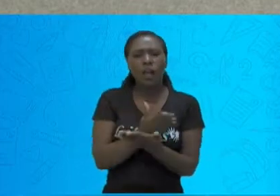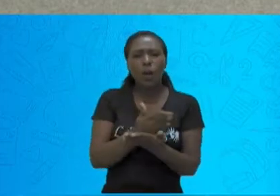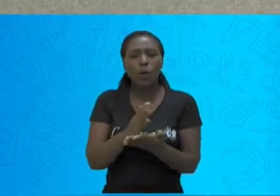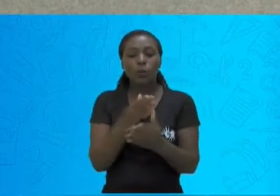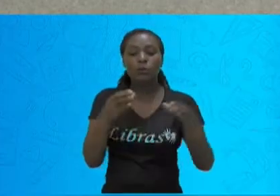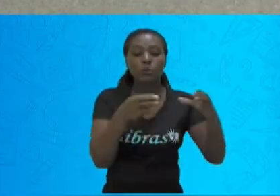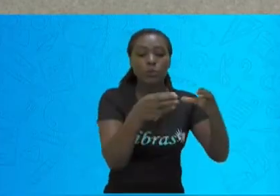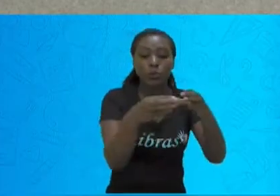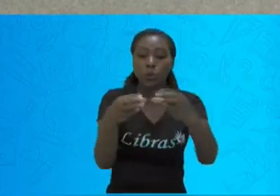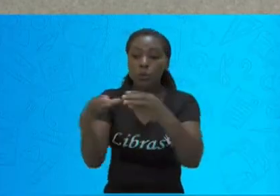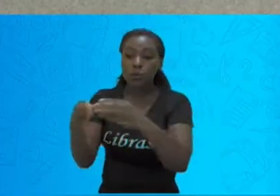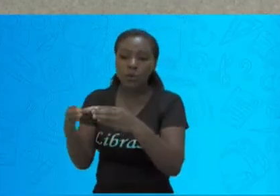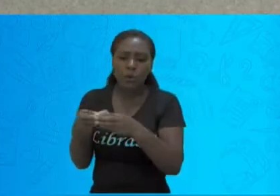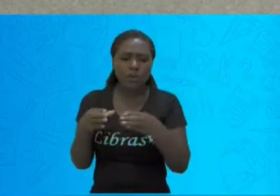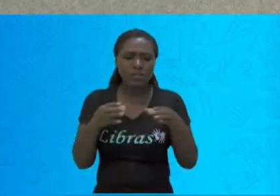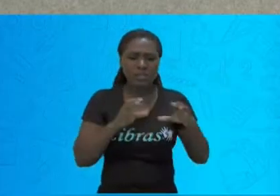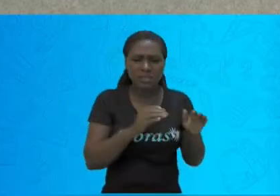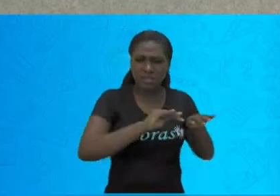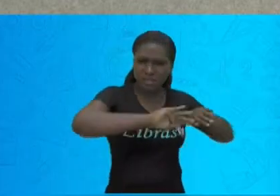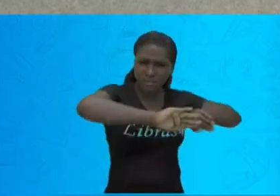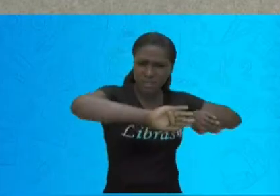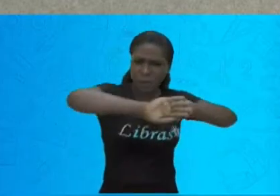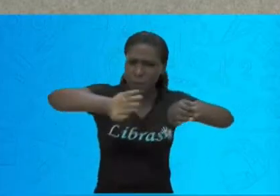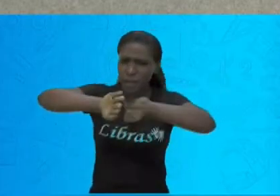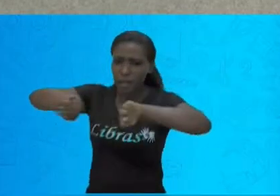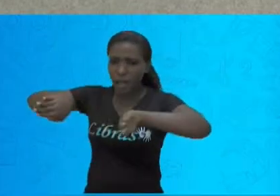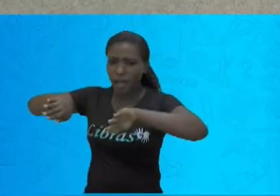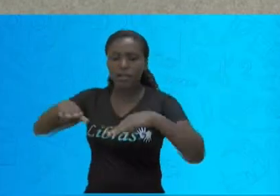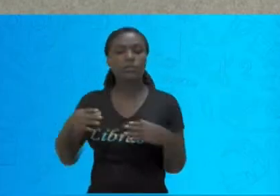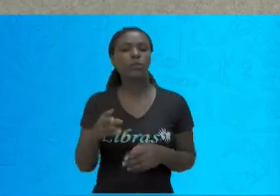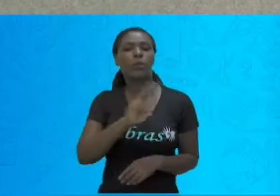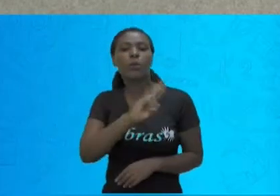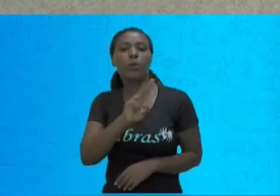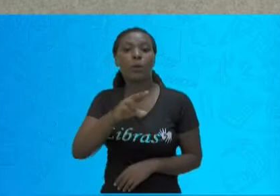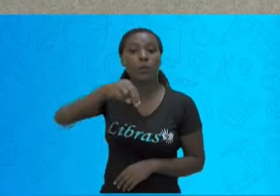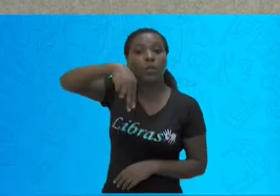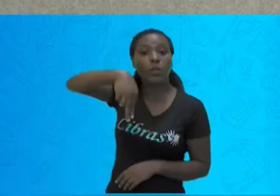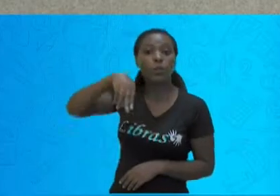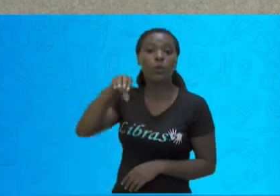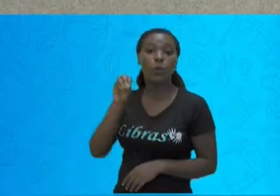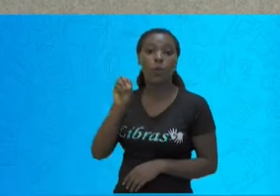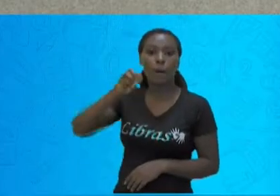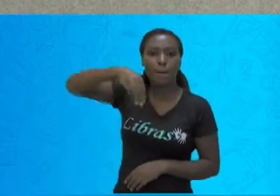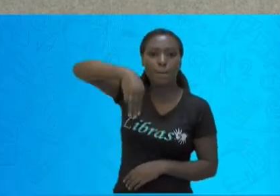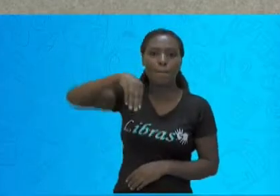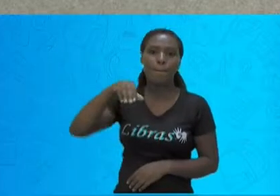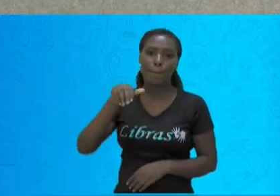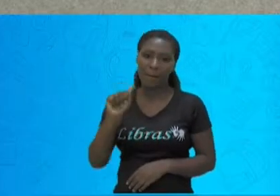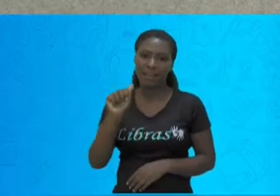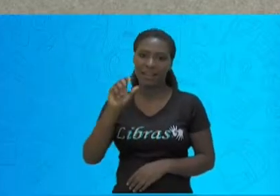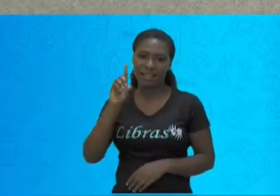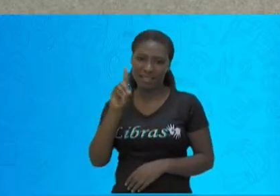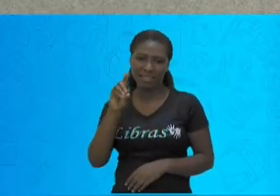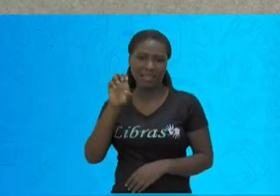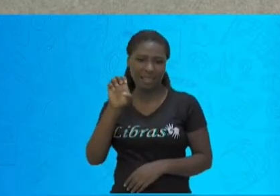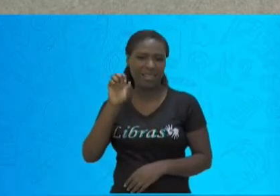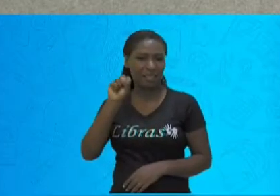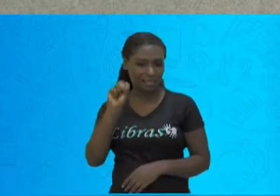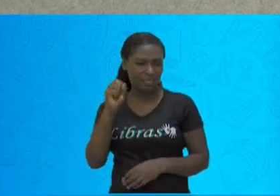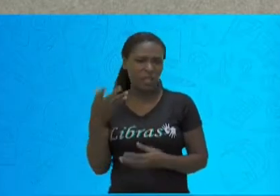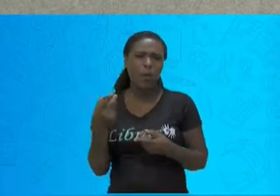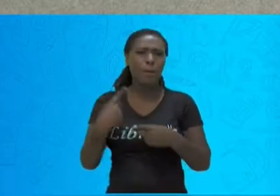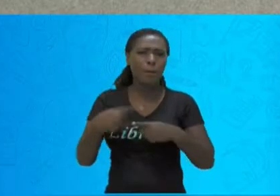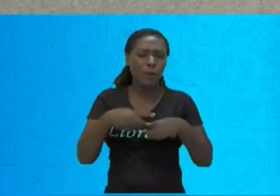de povos nômades. Mas com o passar do tempo e o aumento da população, alguns desses